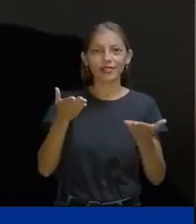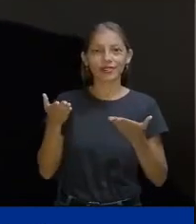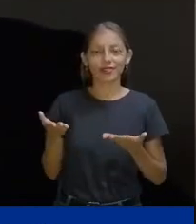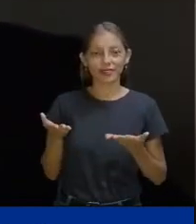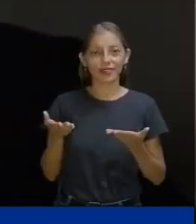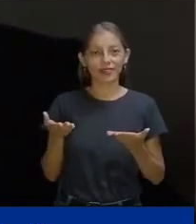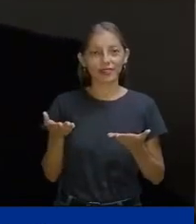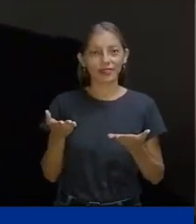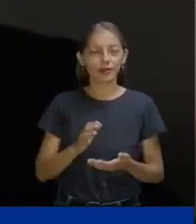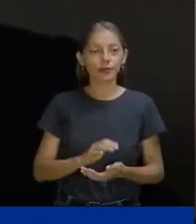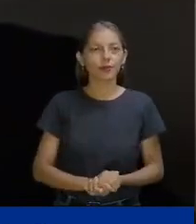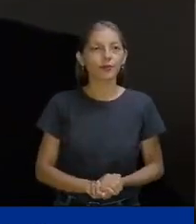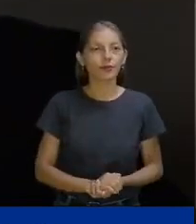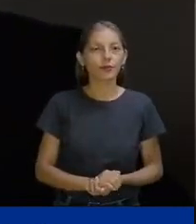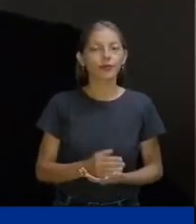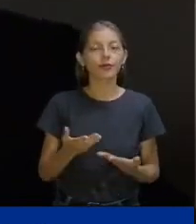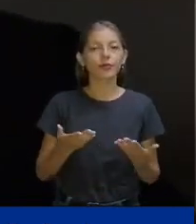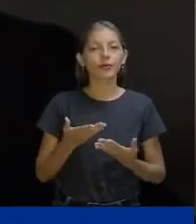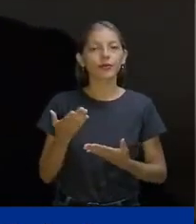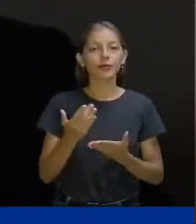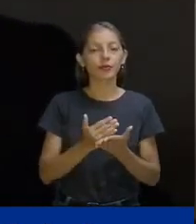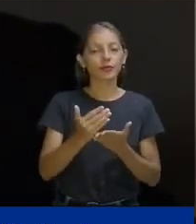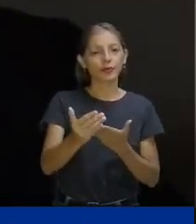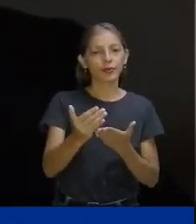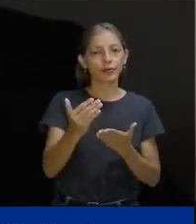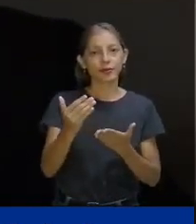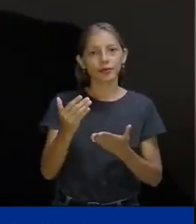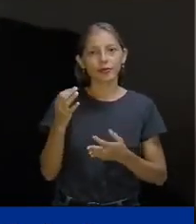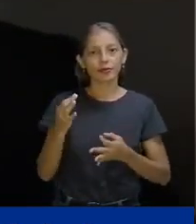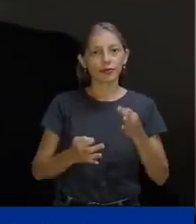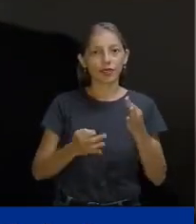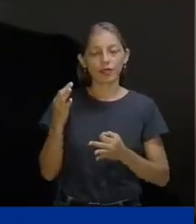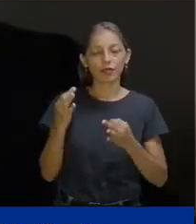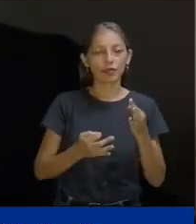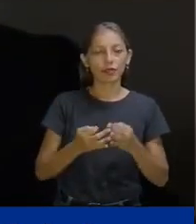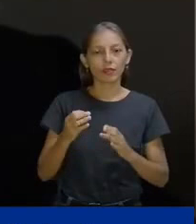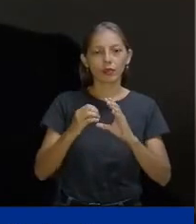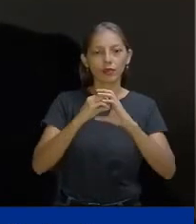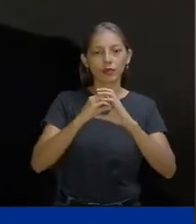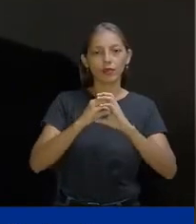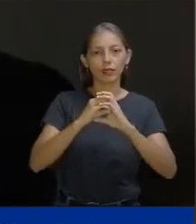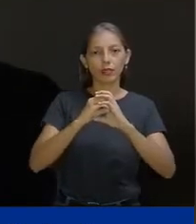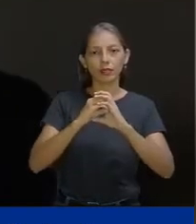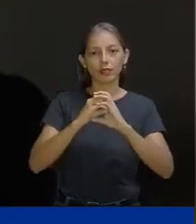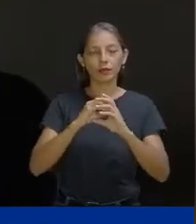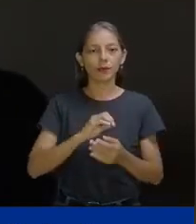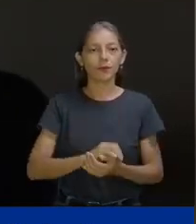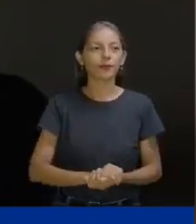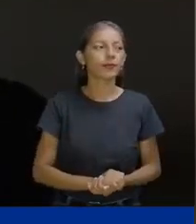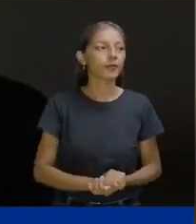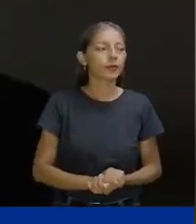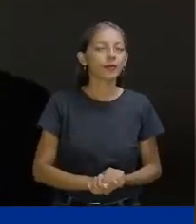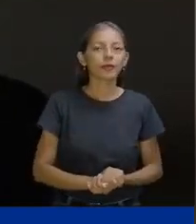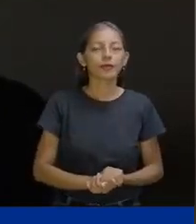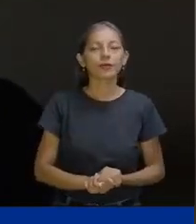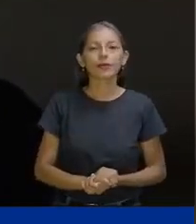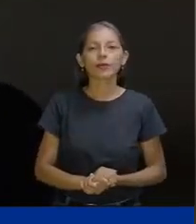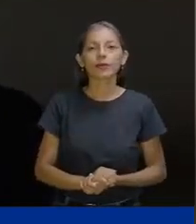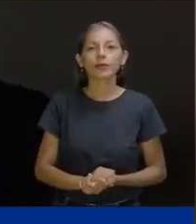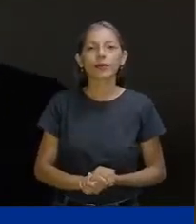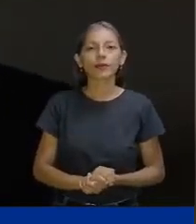mais uma está sessão, com fundo desfocado. Na barra inferior da tela, 21ª Sessão Judiciária Ordinária do